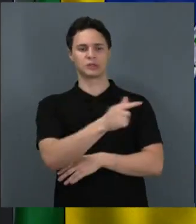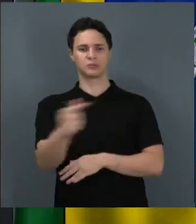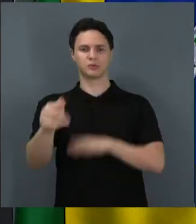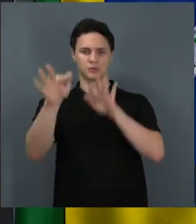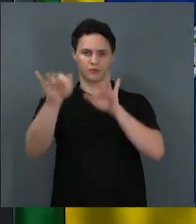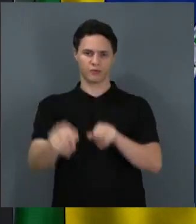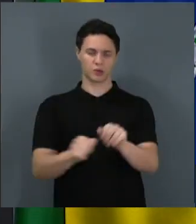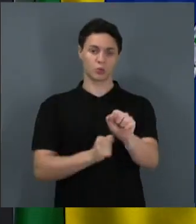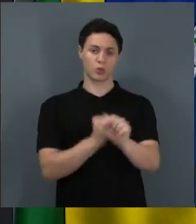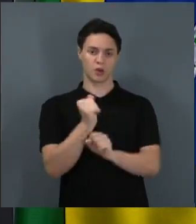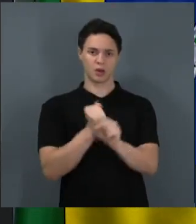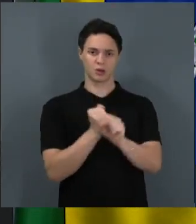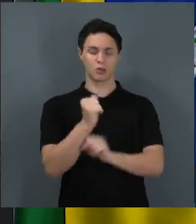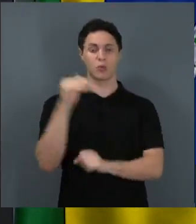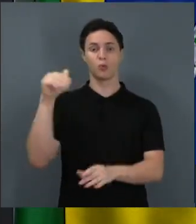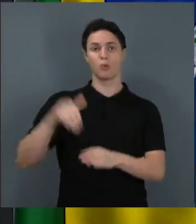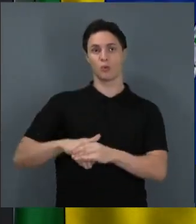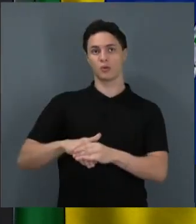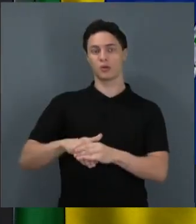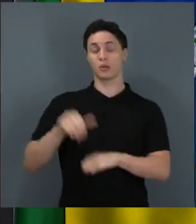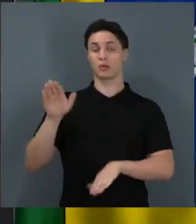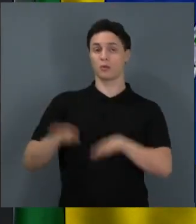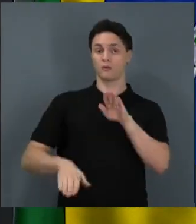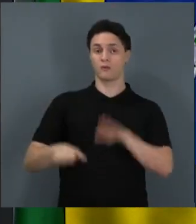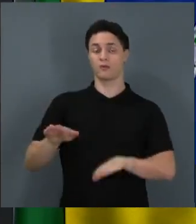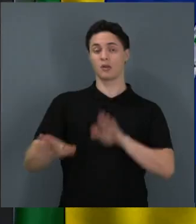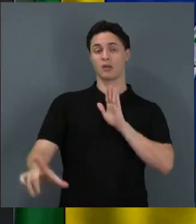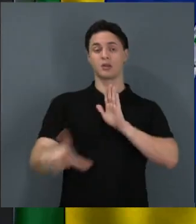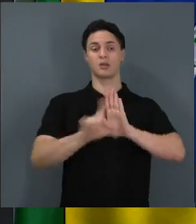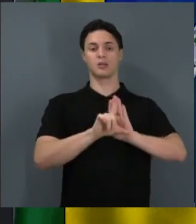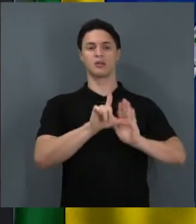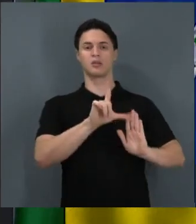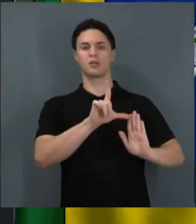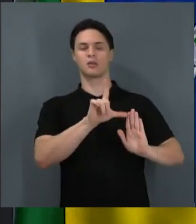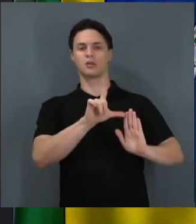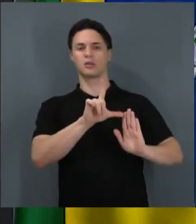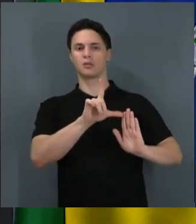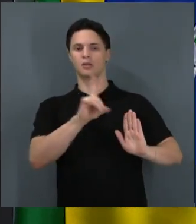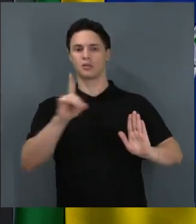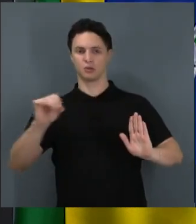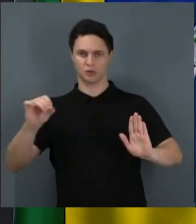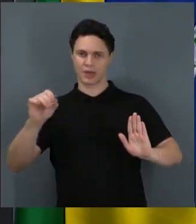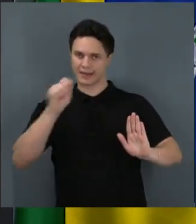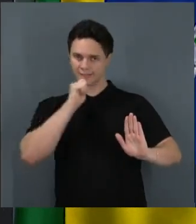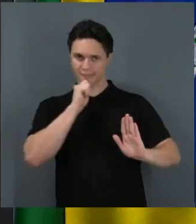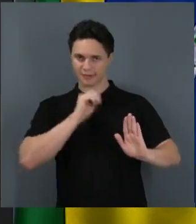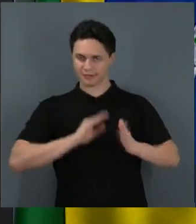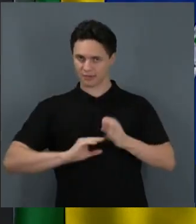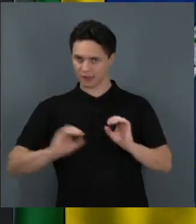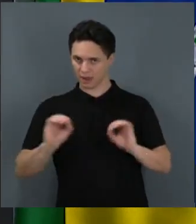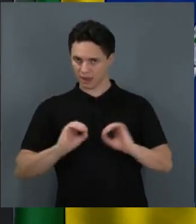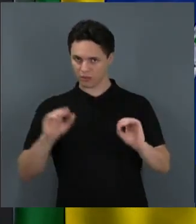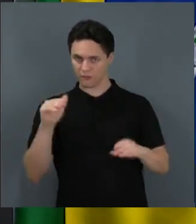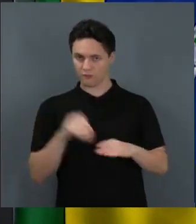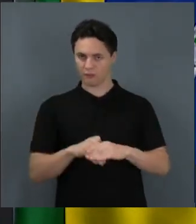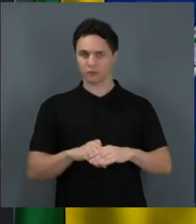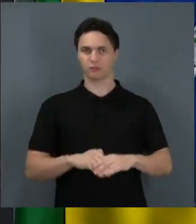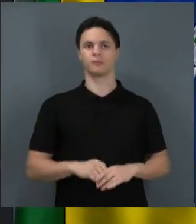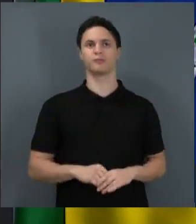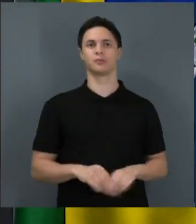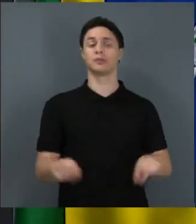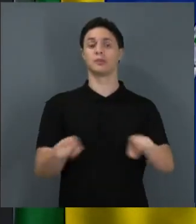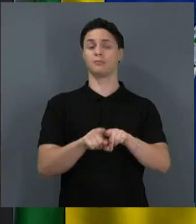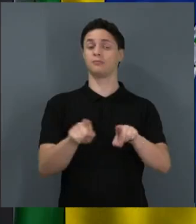ano, votarmos, talvez, a Lei de Diretrizes Orçamentárias, que ainda não foi votada, senhores senadores, bem como o